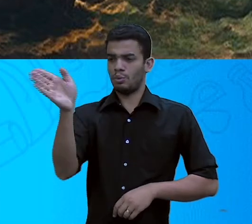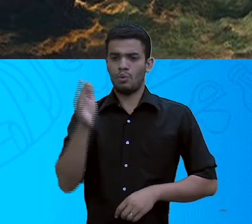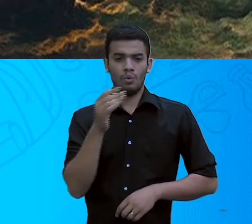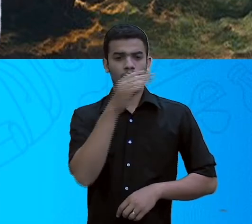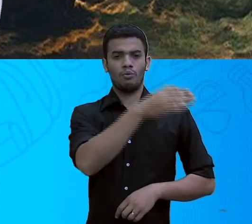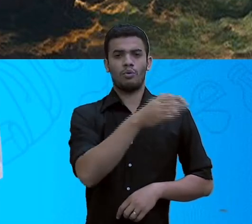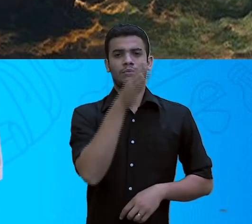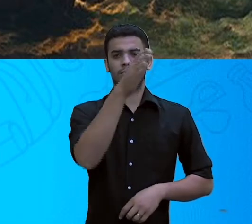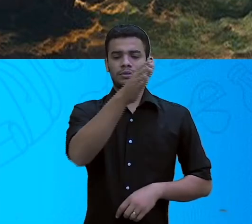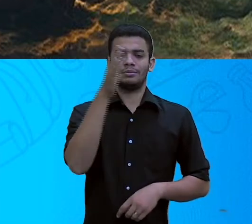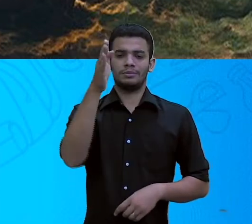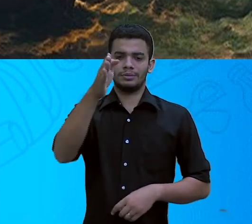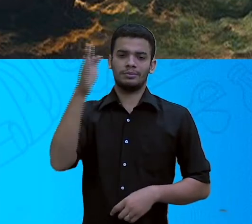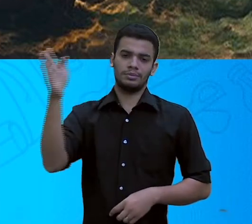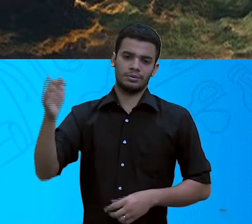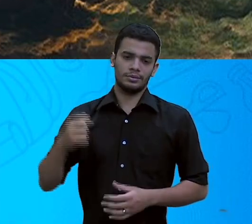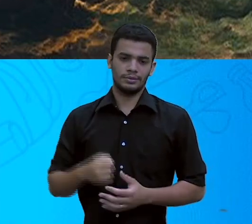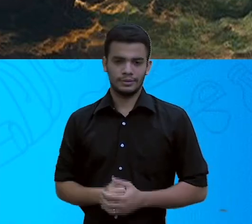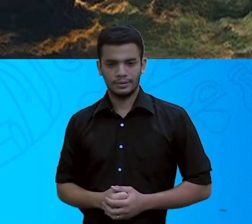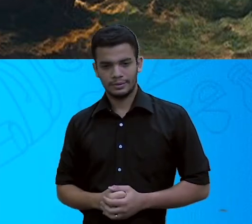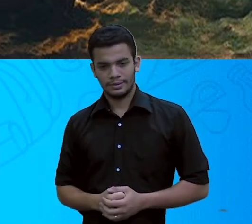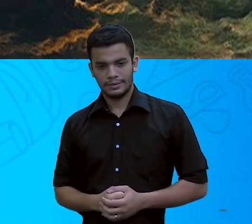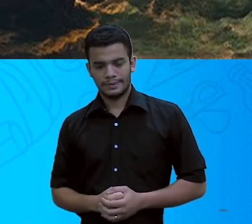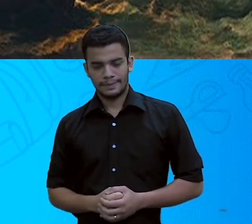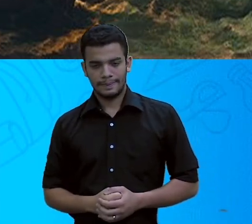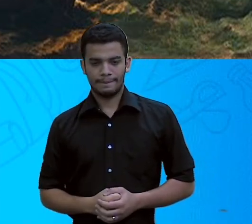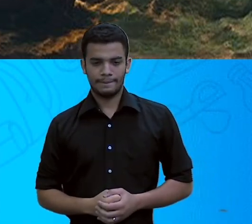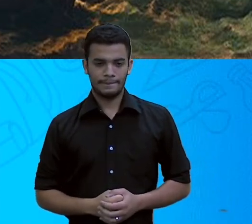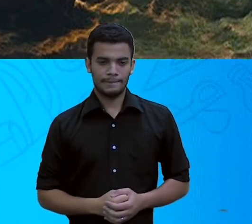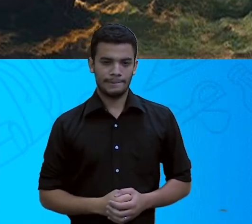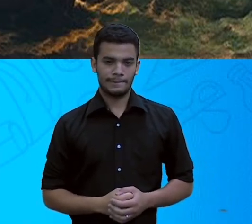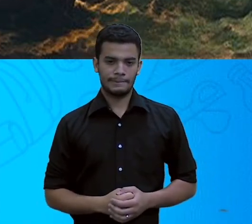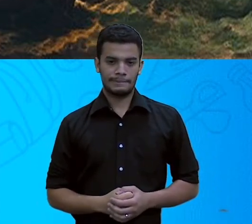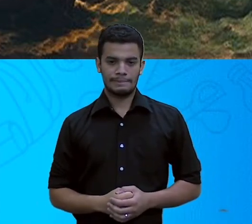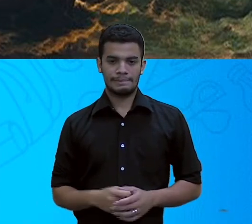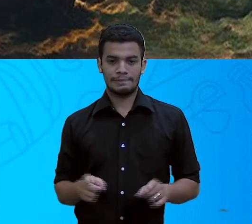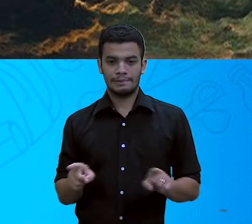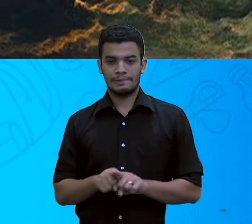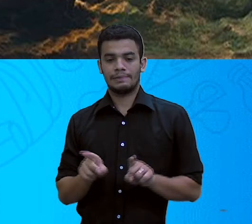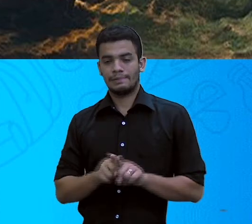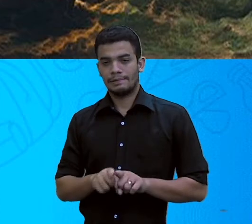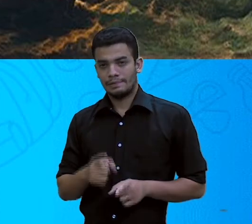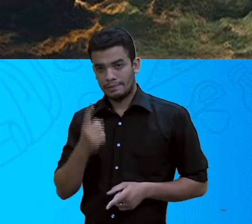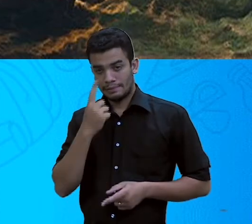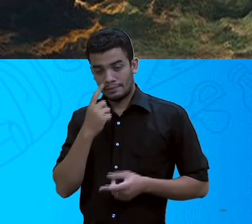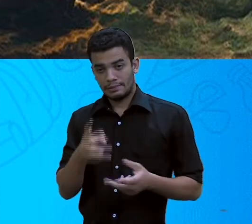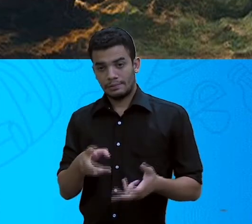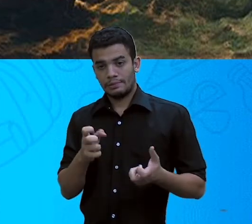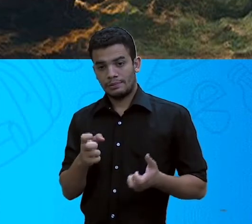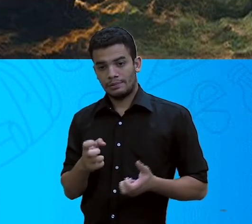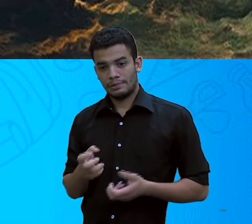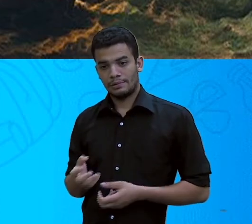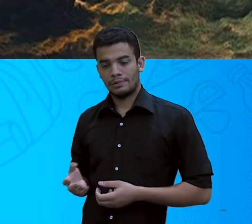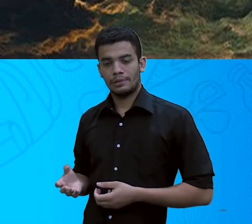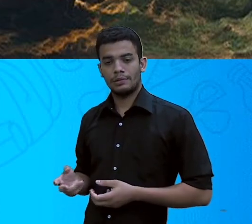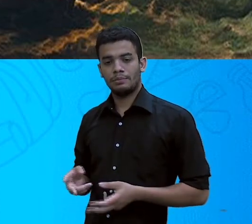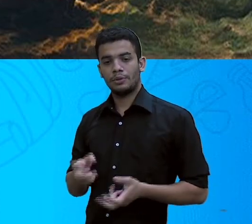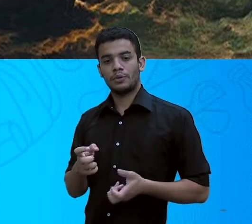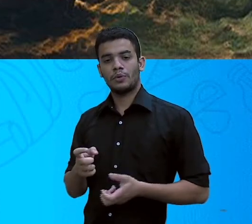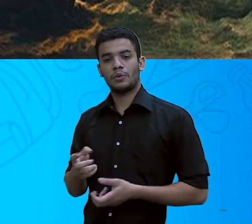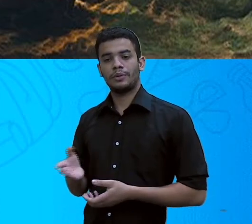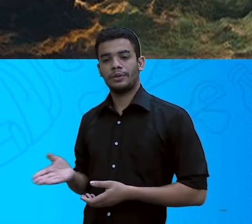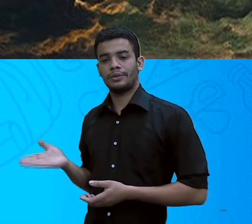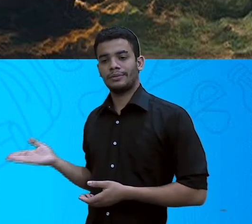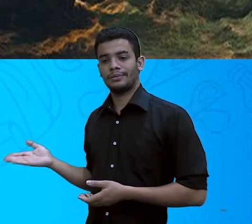Pampas, tá? E aqui embaixo no mapa, nós temos aqui esses fogos de artifício, na verdade são os canhões onde